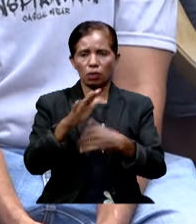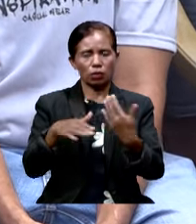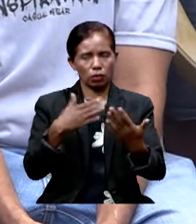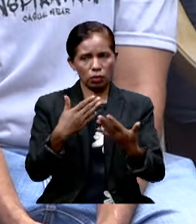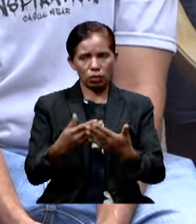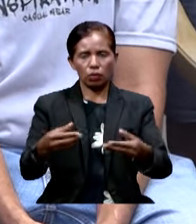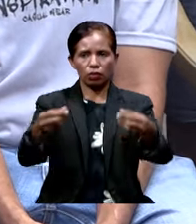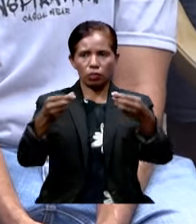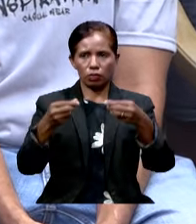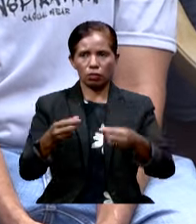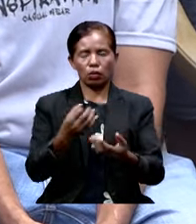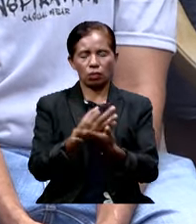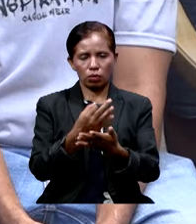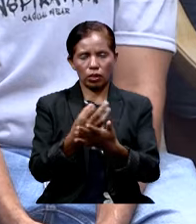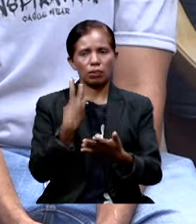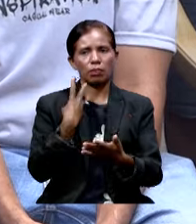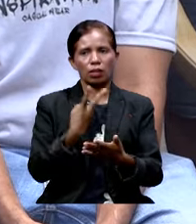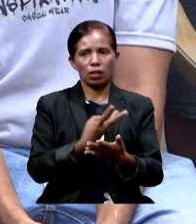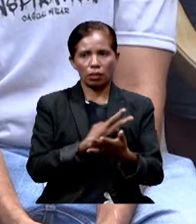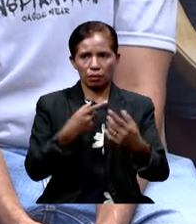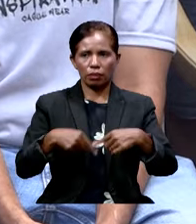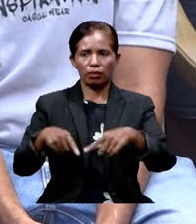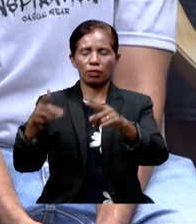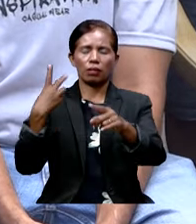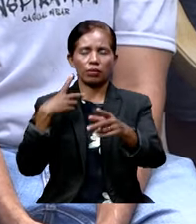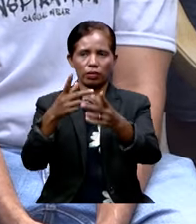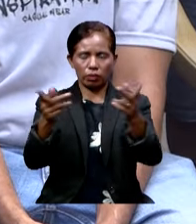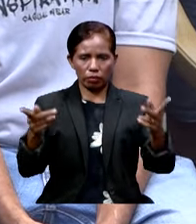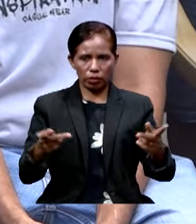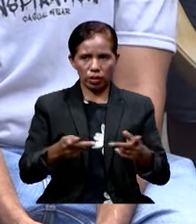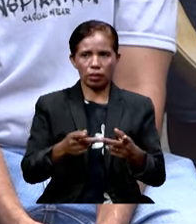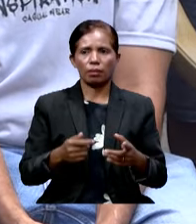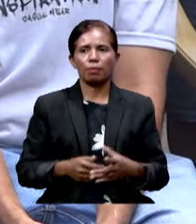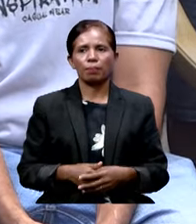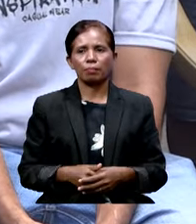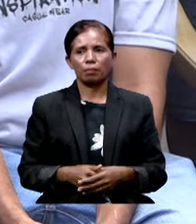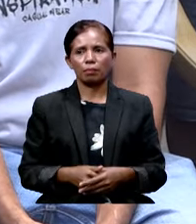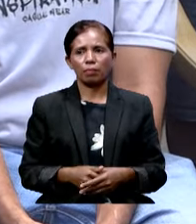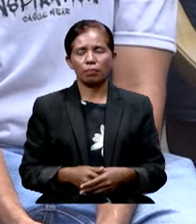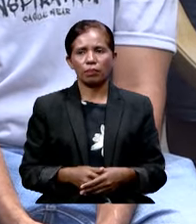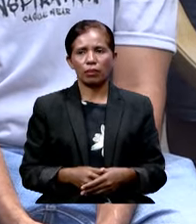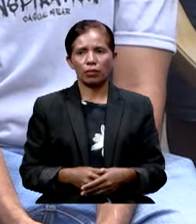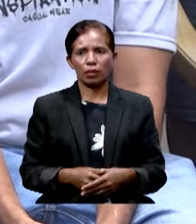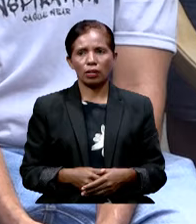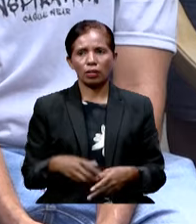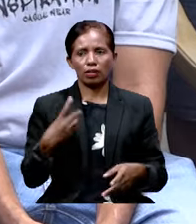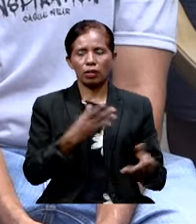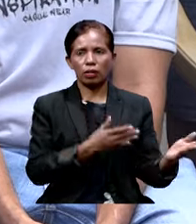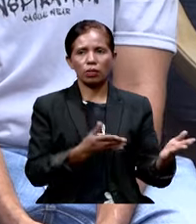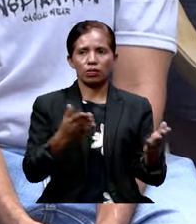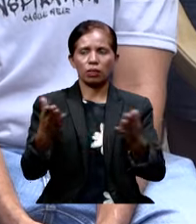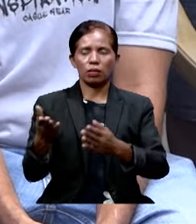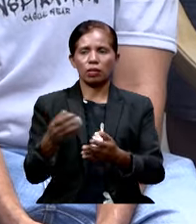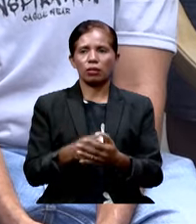foi nesse indemnização, uma ba, amne ba, amne hodi fila fali, amne fali, amne ma, serai selu ba lor rek bar ku da